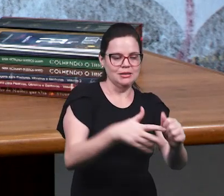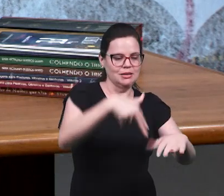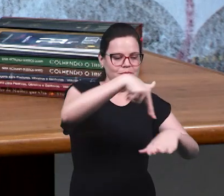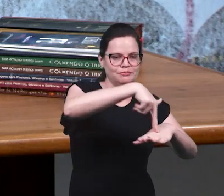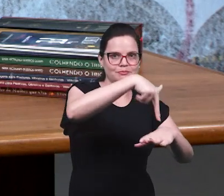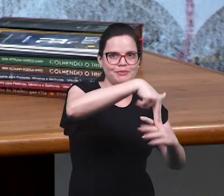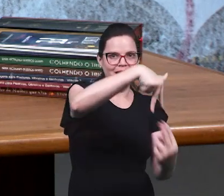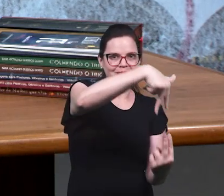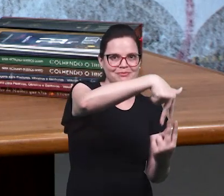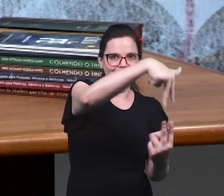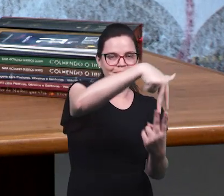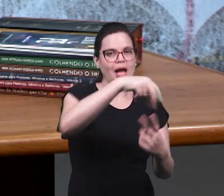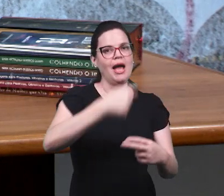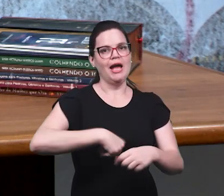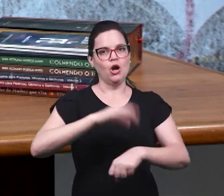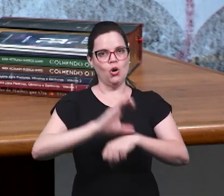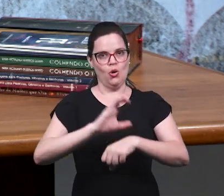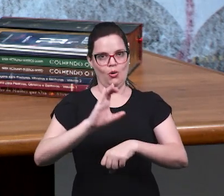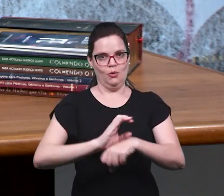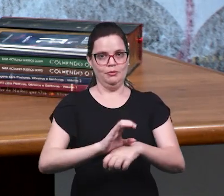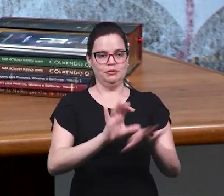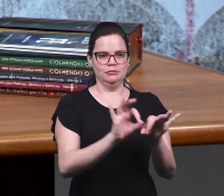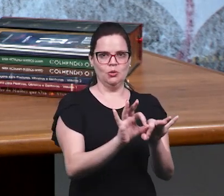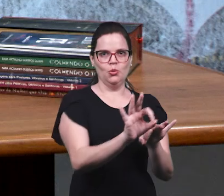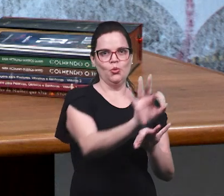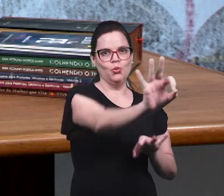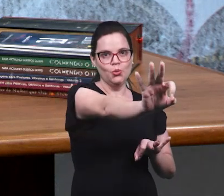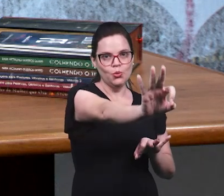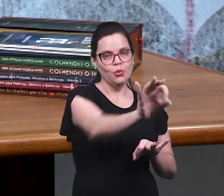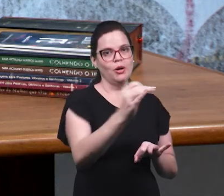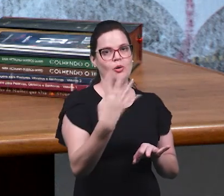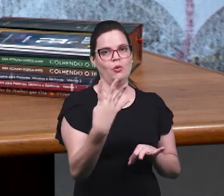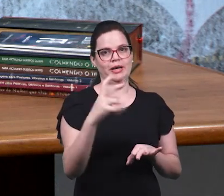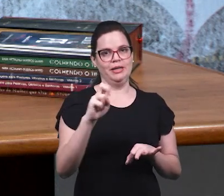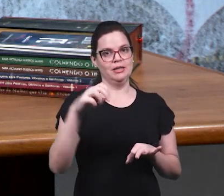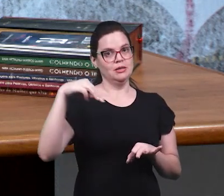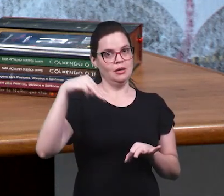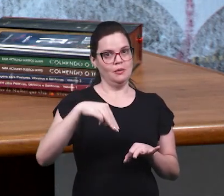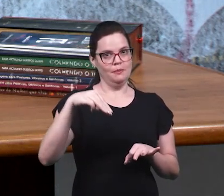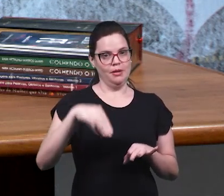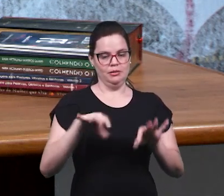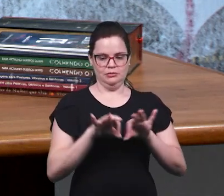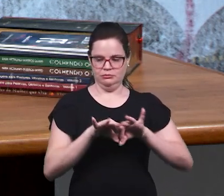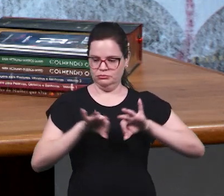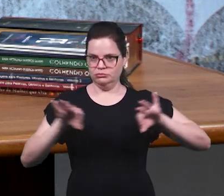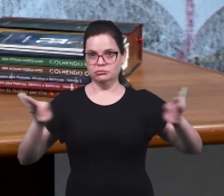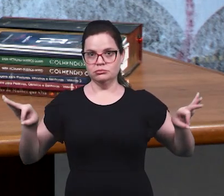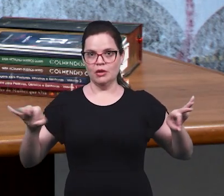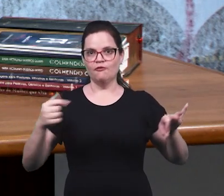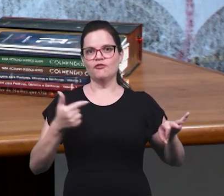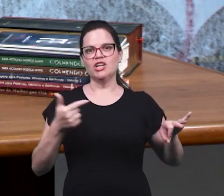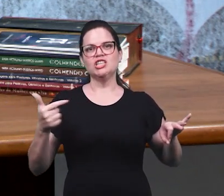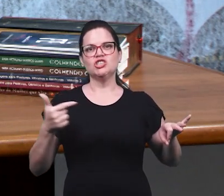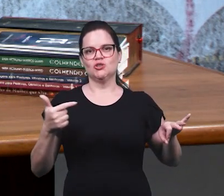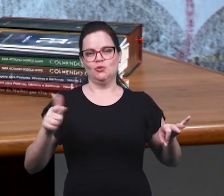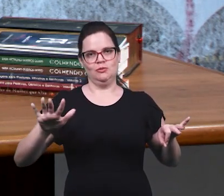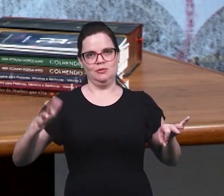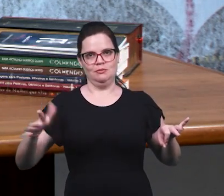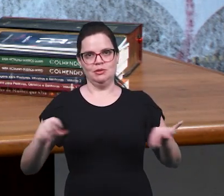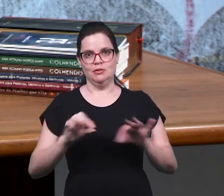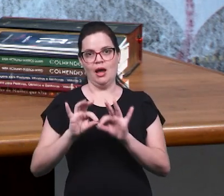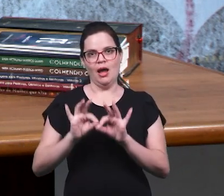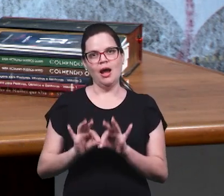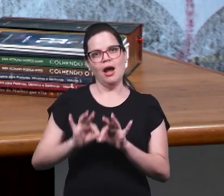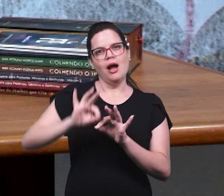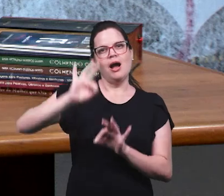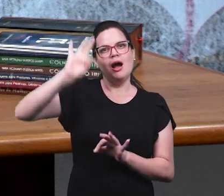pátio será de 100 côvados, e a largura de cada banda de 50, e a altura de